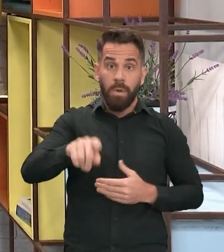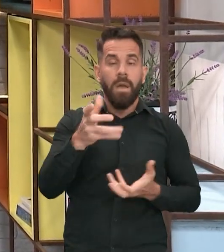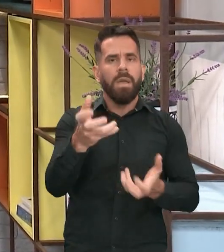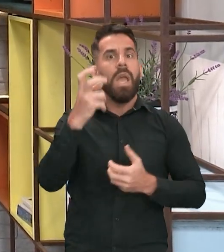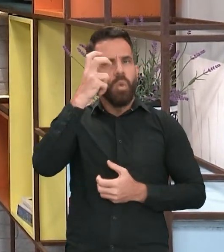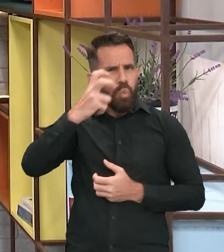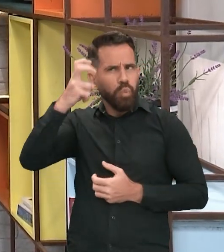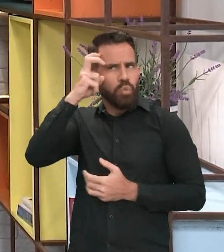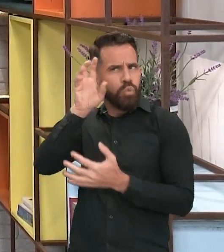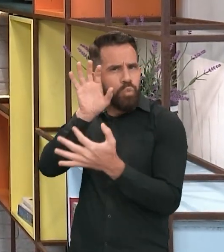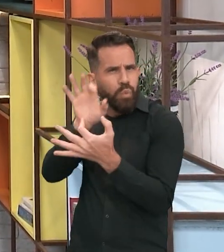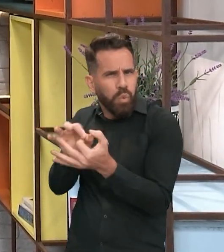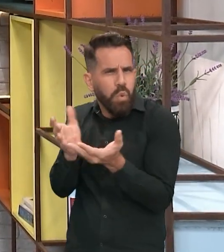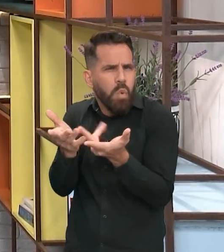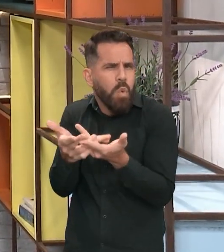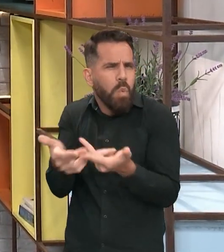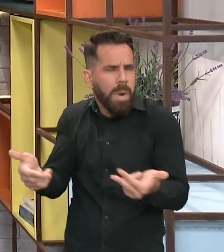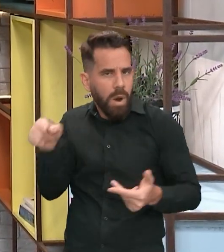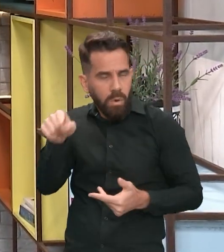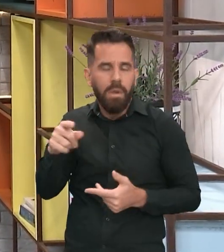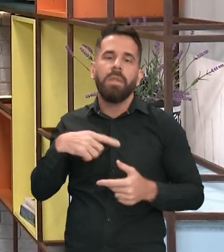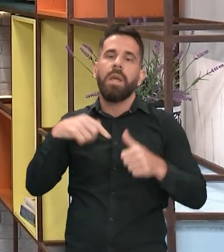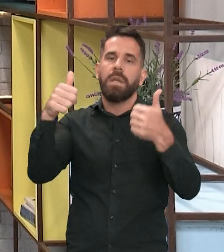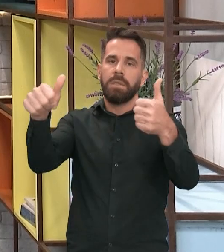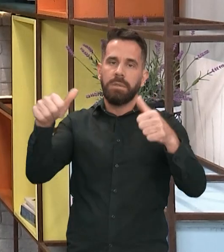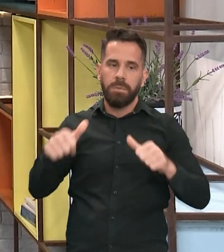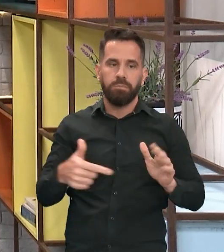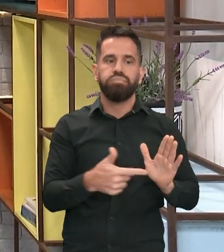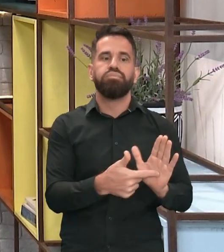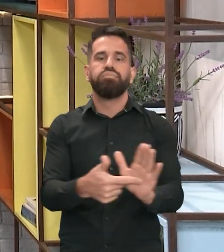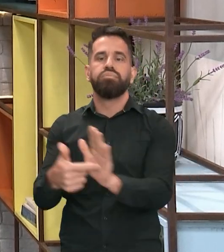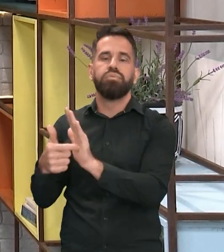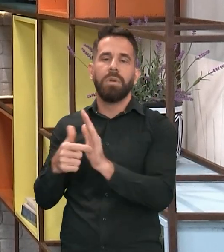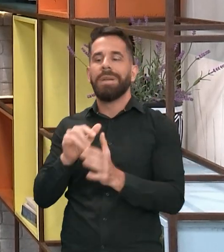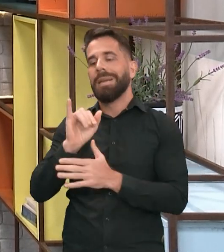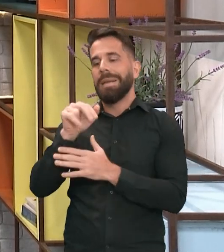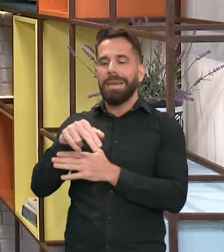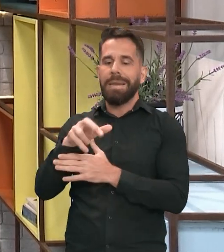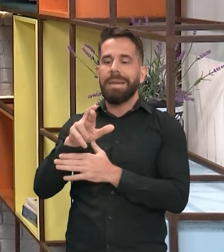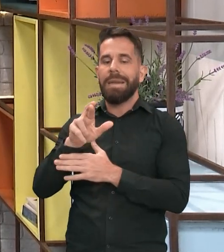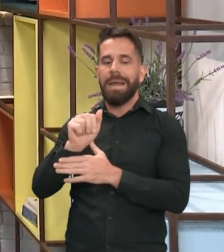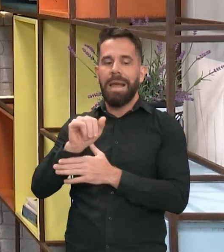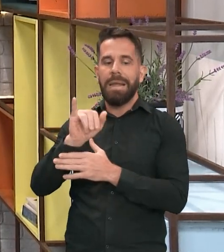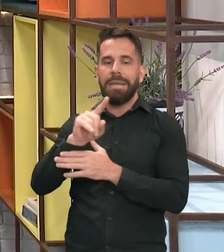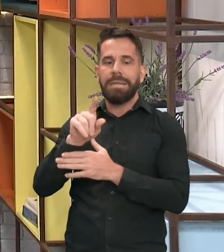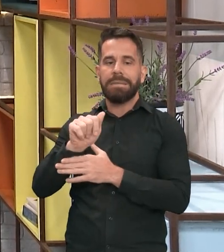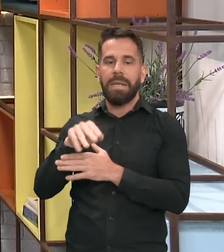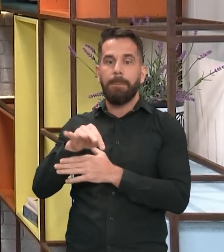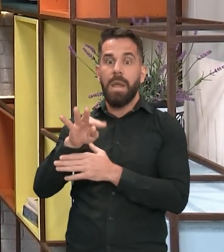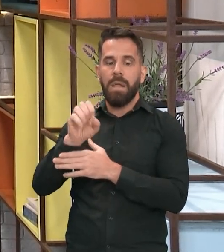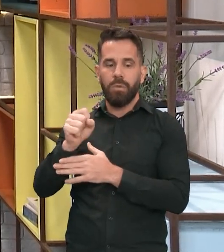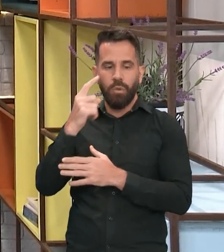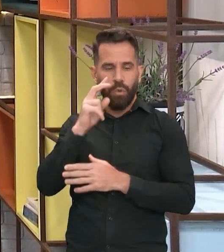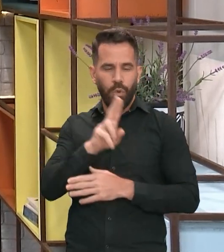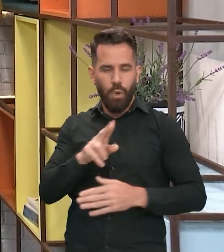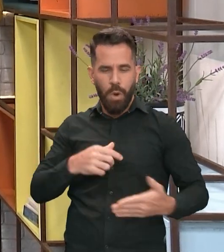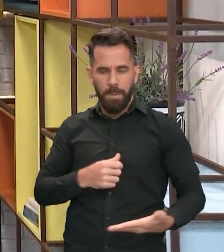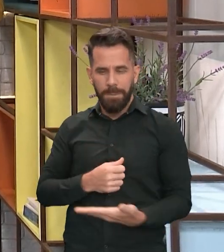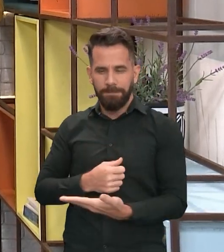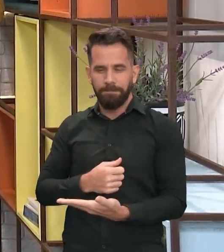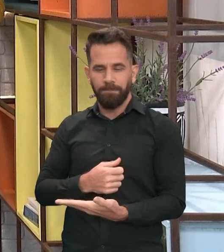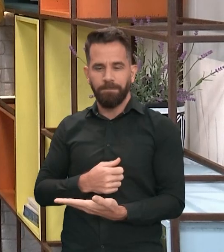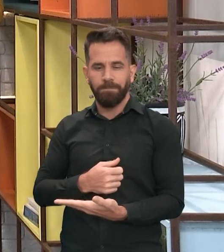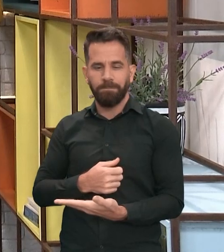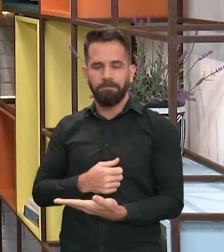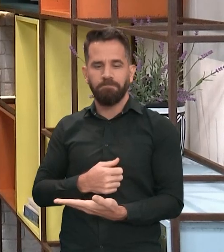estrutural. Uma boa pedida é a exposição coletiva Enraizamentos. As obras que fazem parte dessa exposição são assinadas